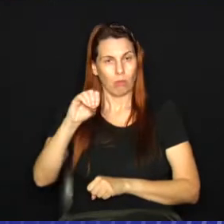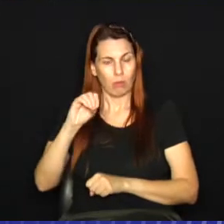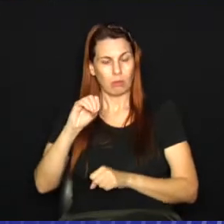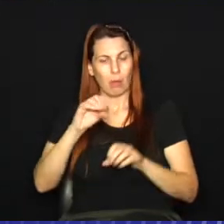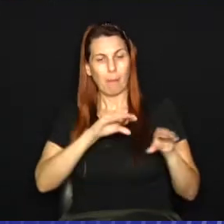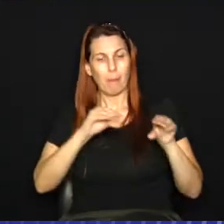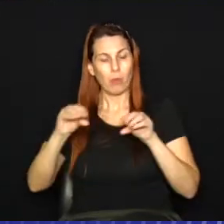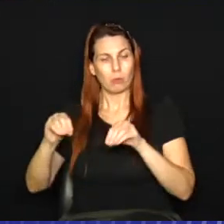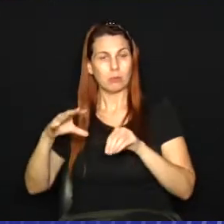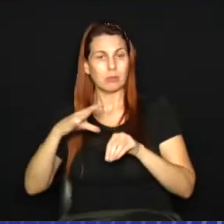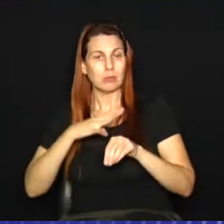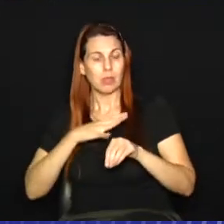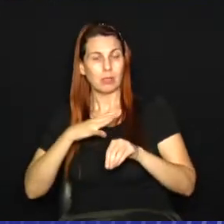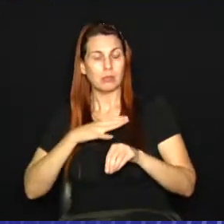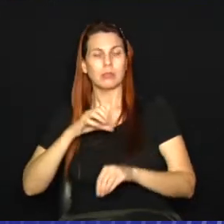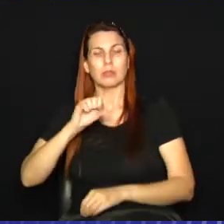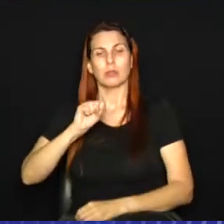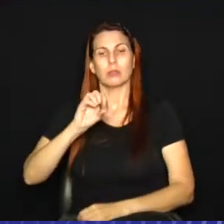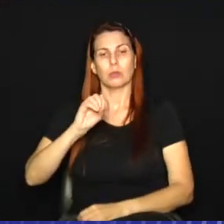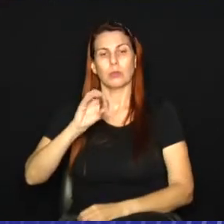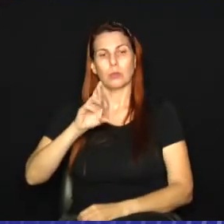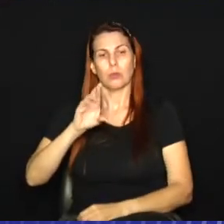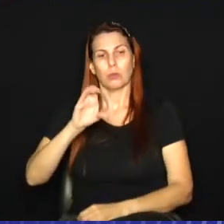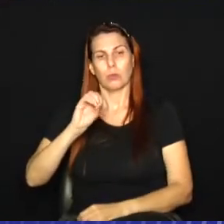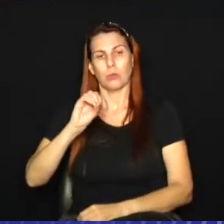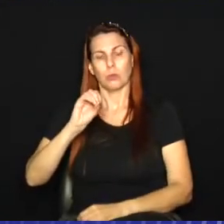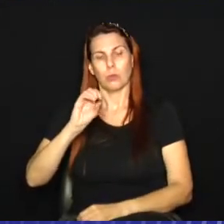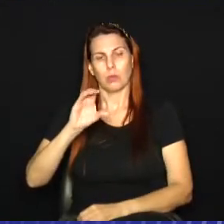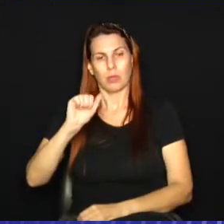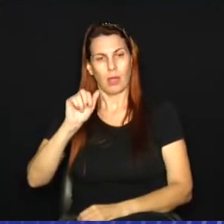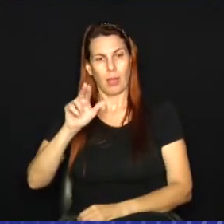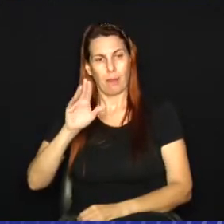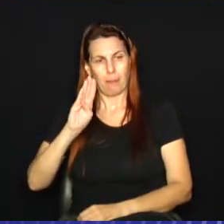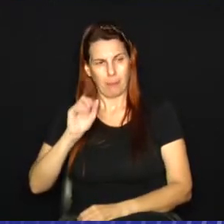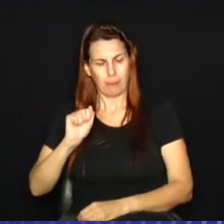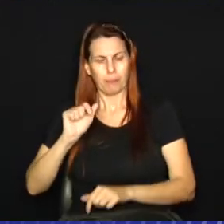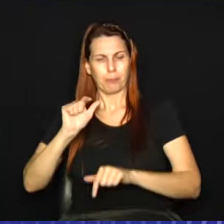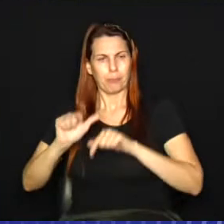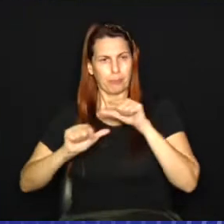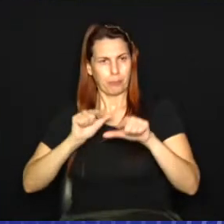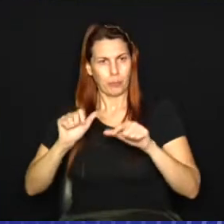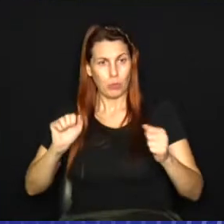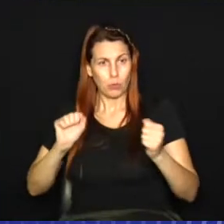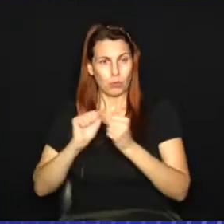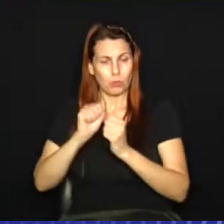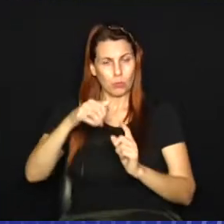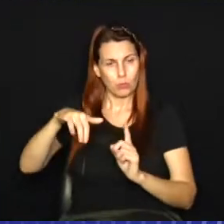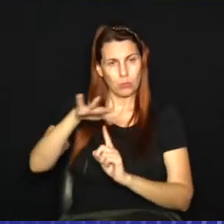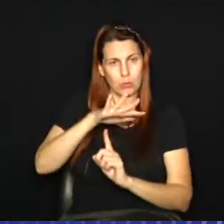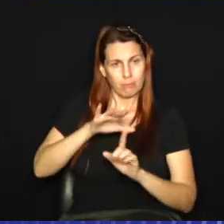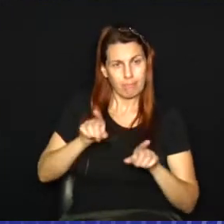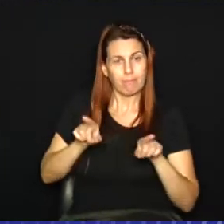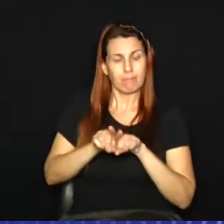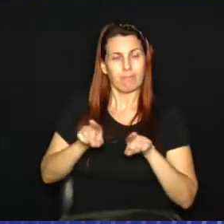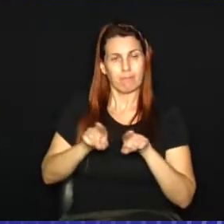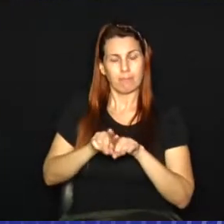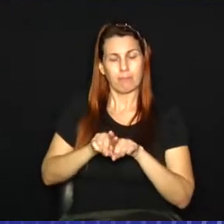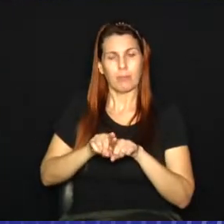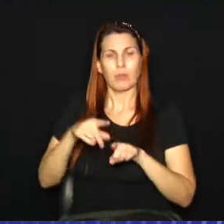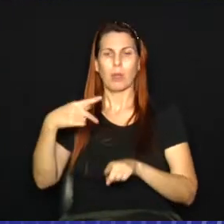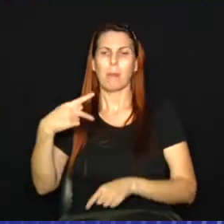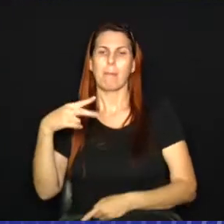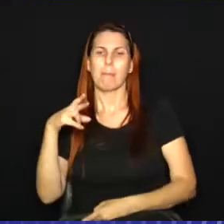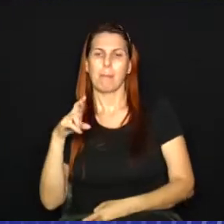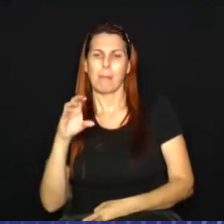Sorocaba, realizando ao longo daquele ano um trabalho junto à obra social PROSAM, Projeto Salesiano de Assistência ao